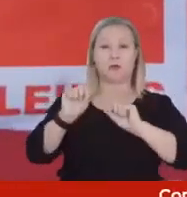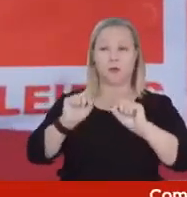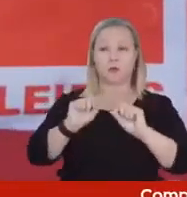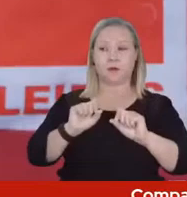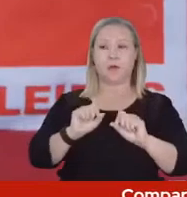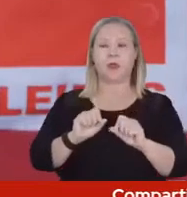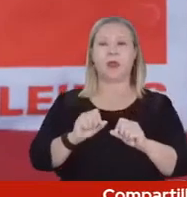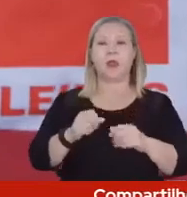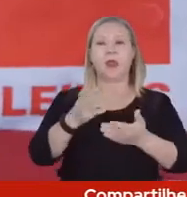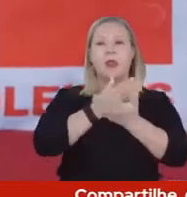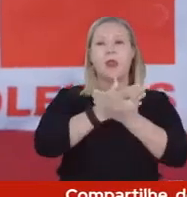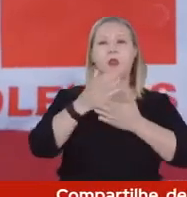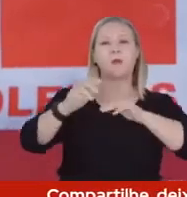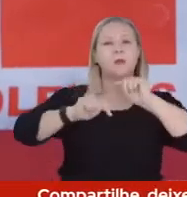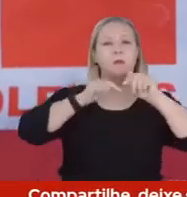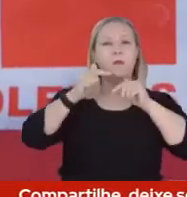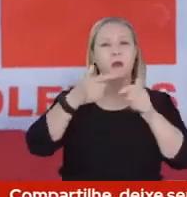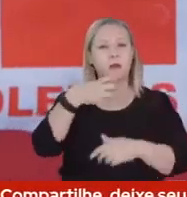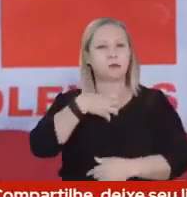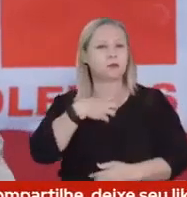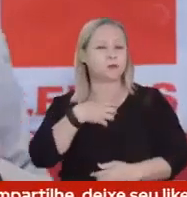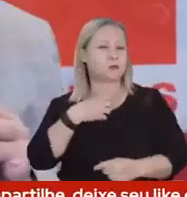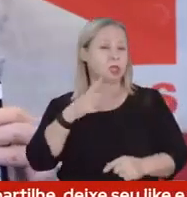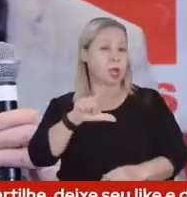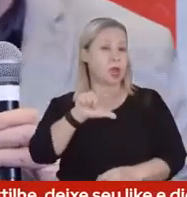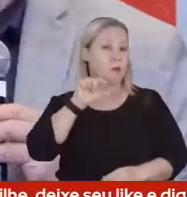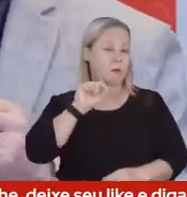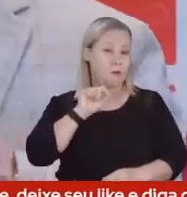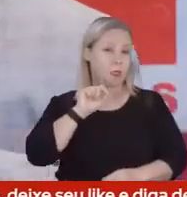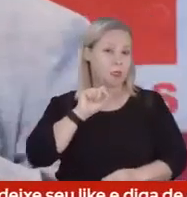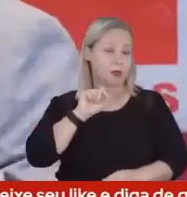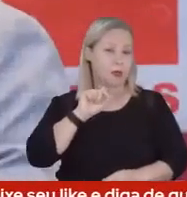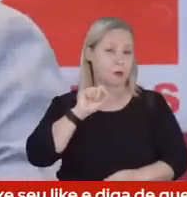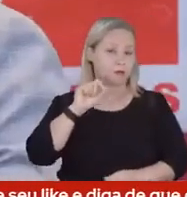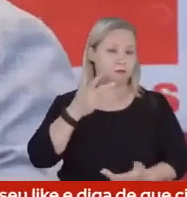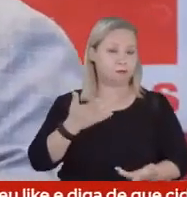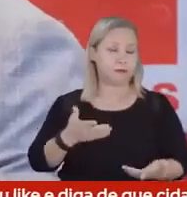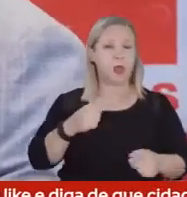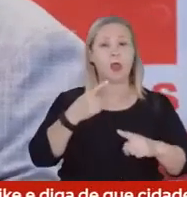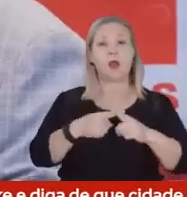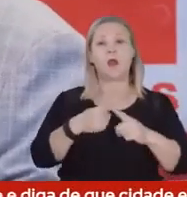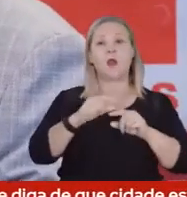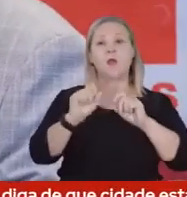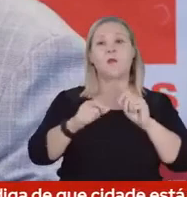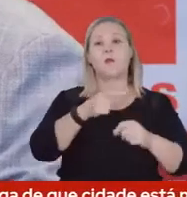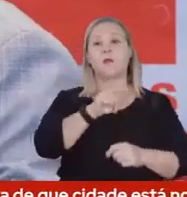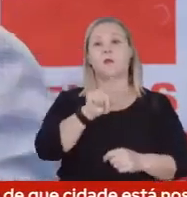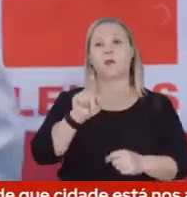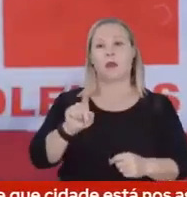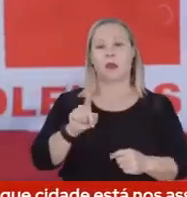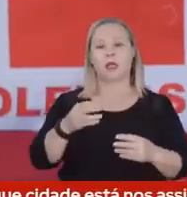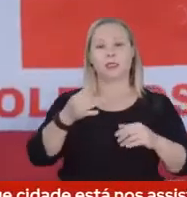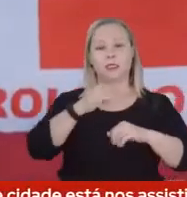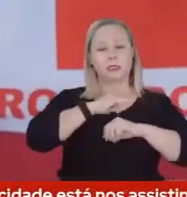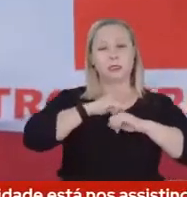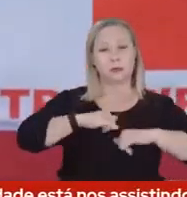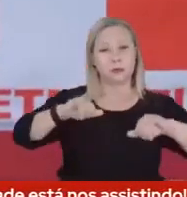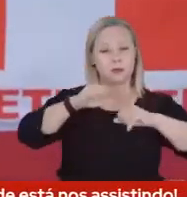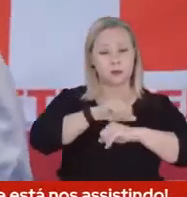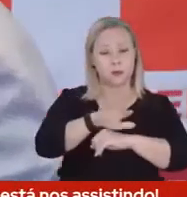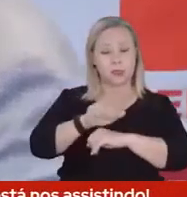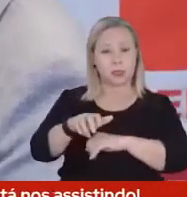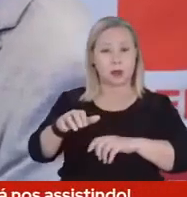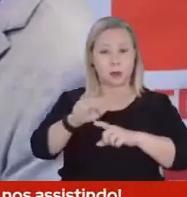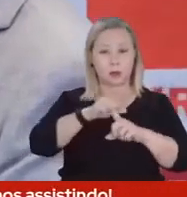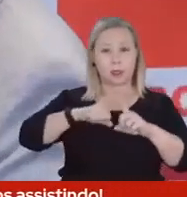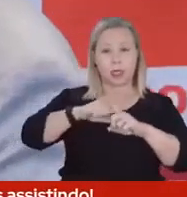forma preferencial. Tá? Porque eles passaram para a sociedade a história de que a gasolina agora é por conta